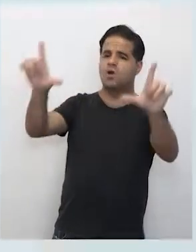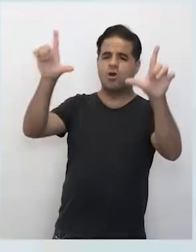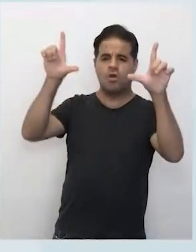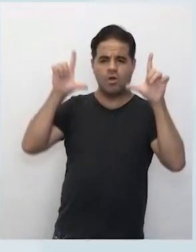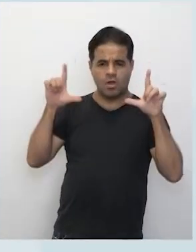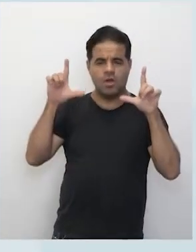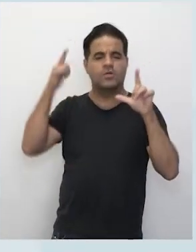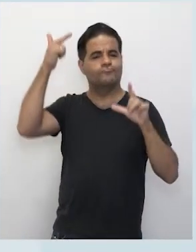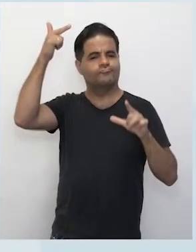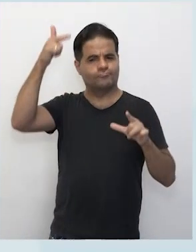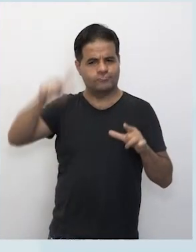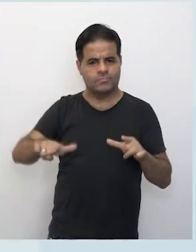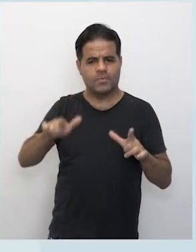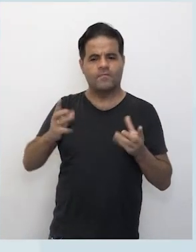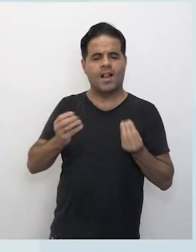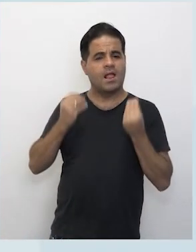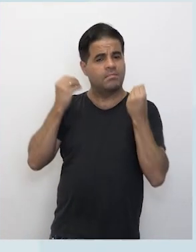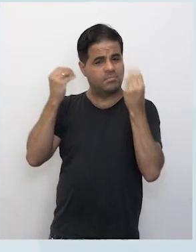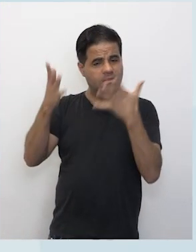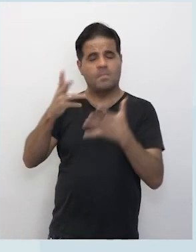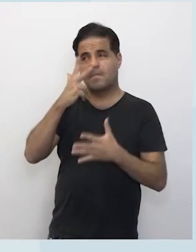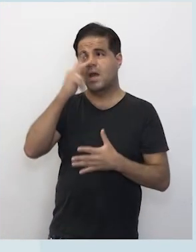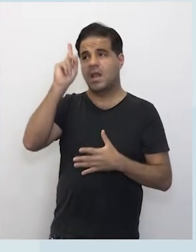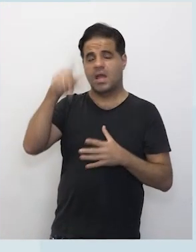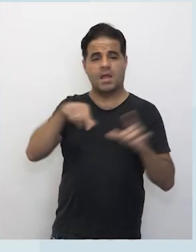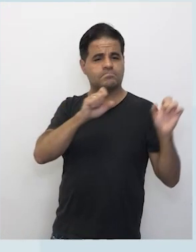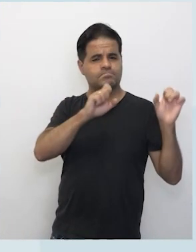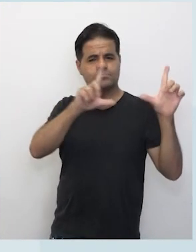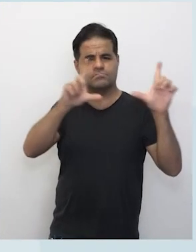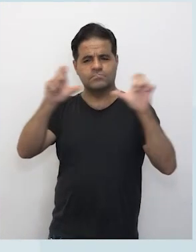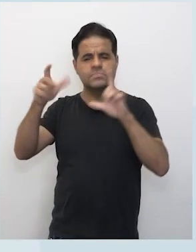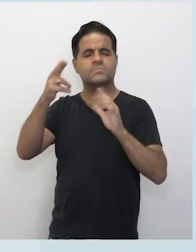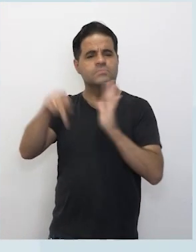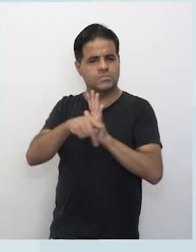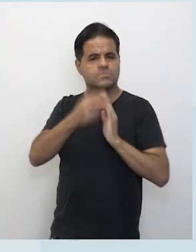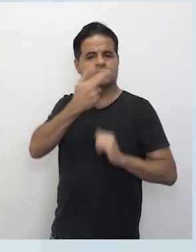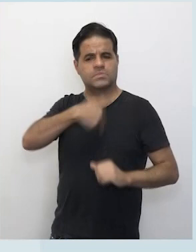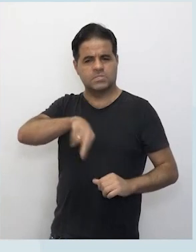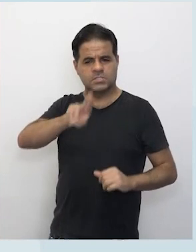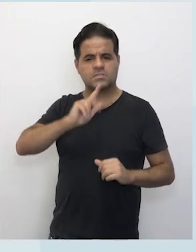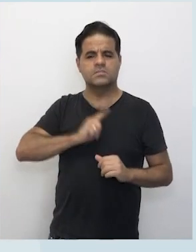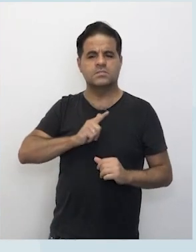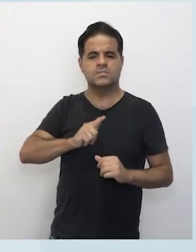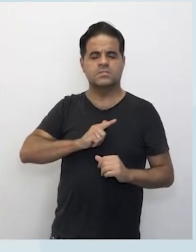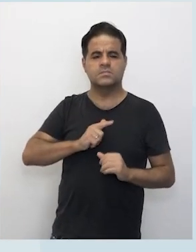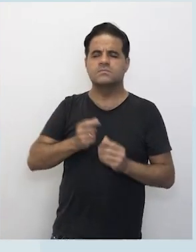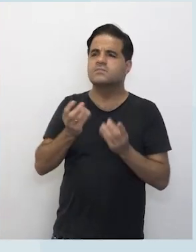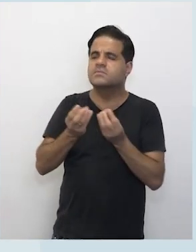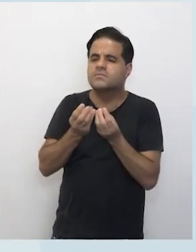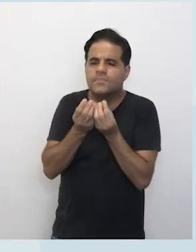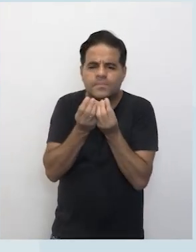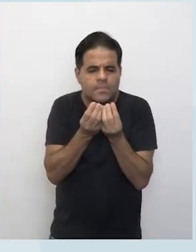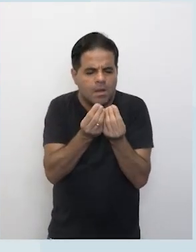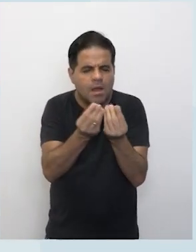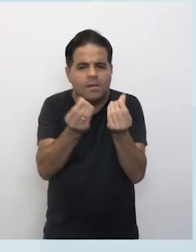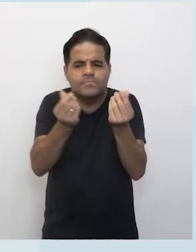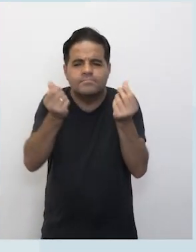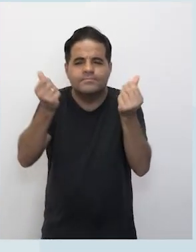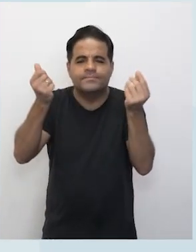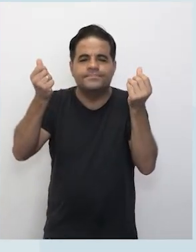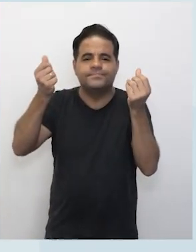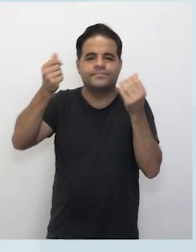rapidinho, ela deu a entender que se tratavam de figuras religiosas, porque existe aqui uma delicada a